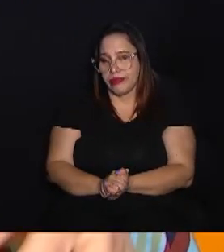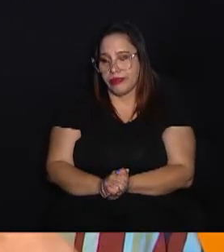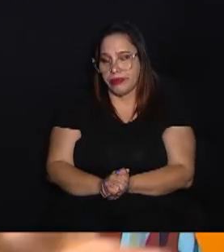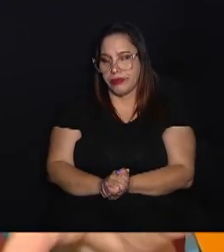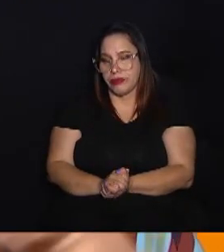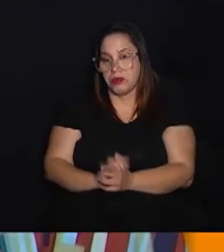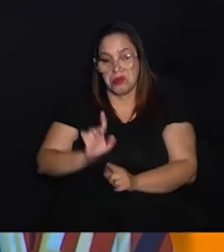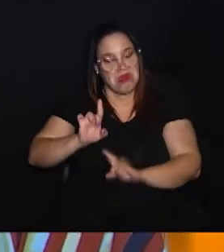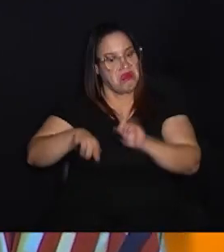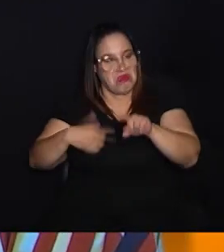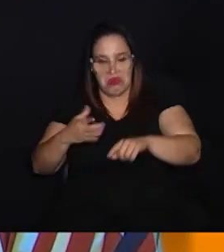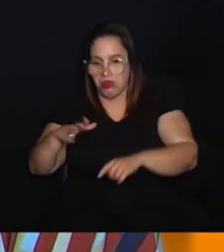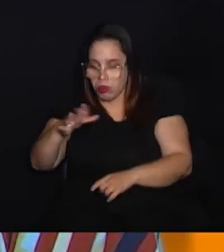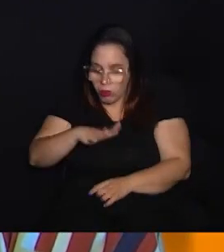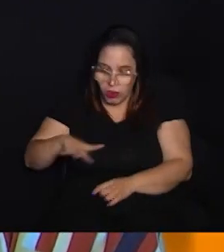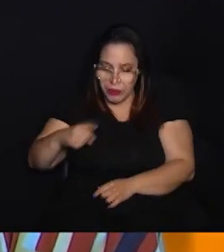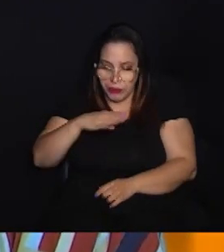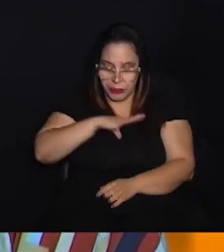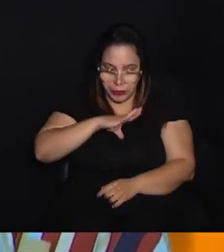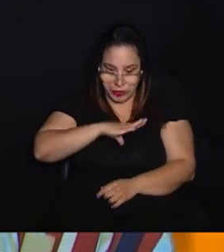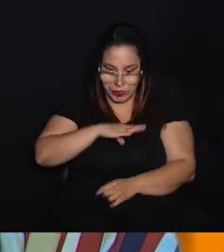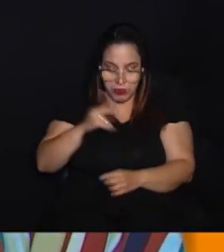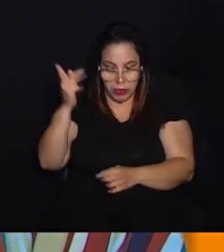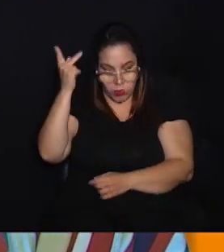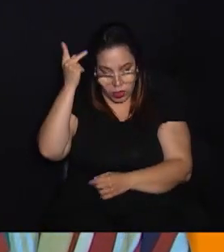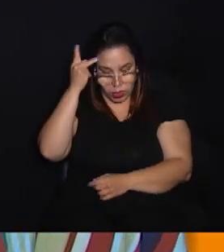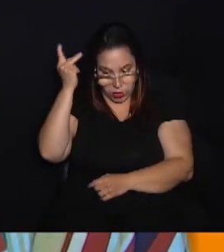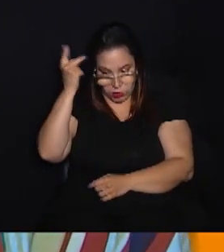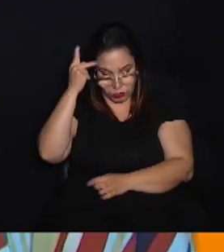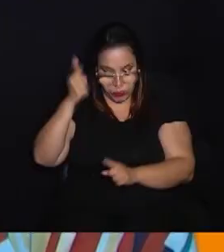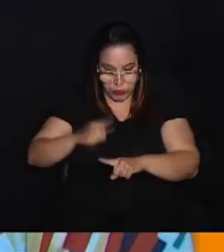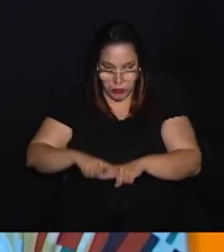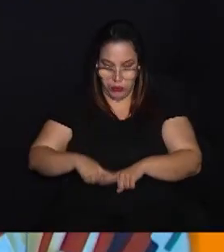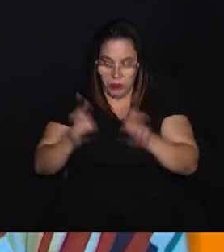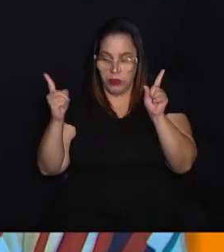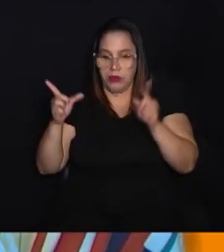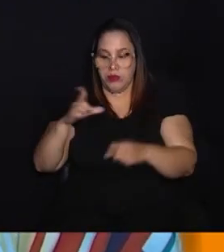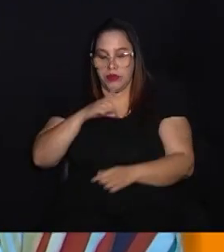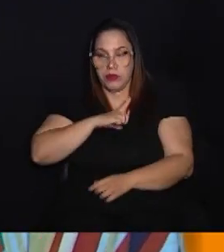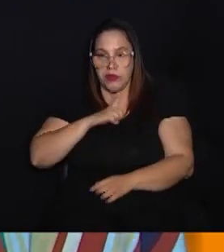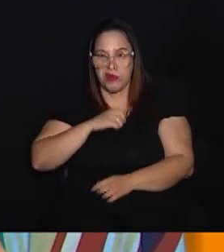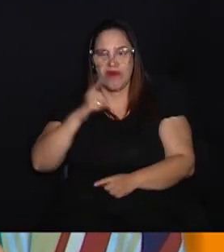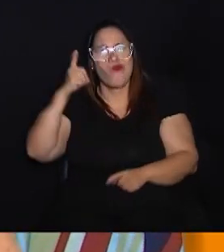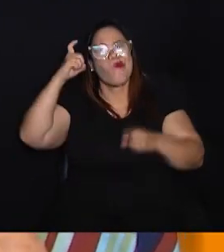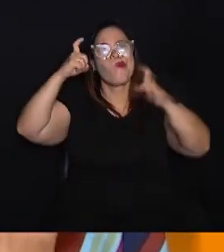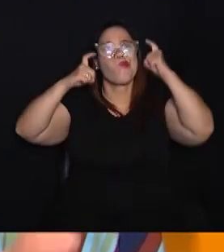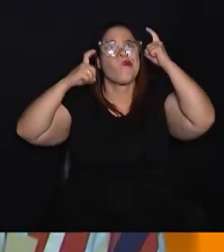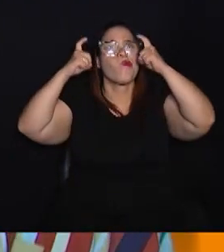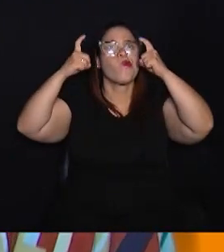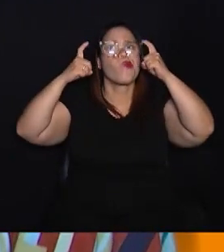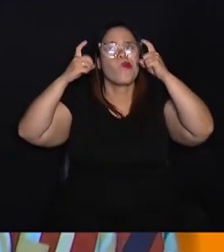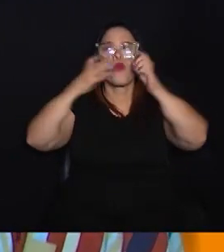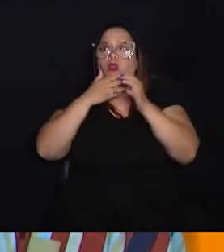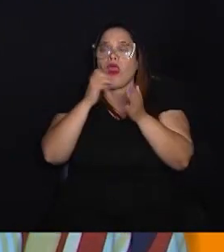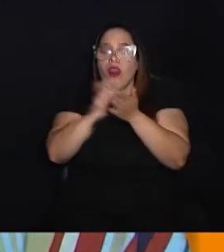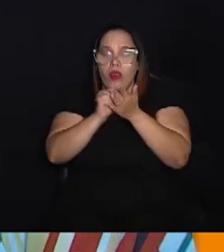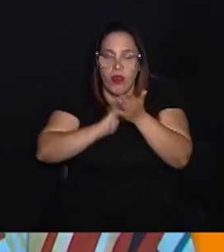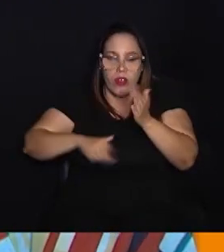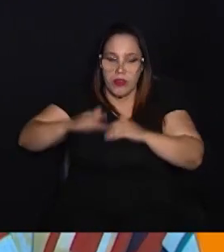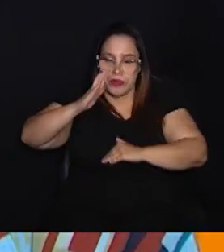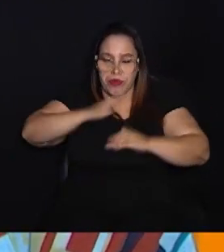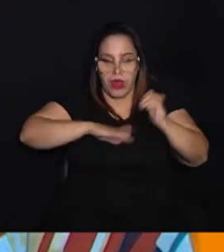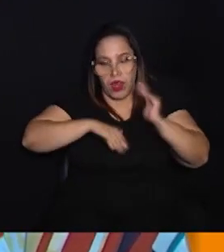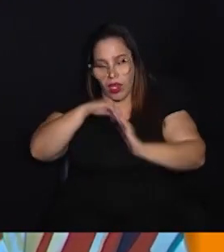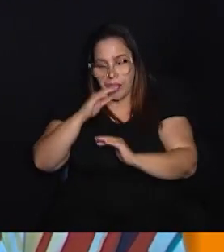e outras cidades aqui do interior paulista, mas também a gente tem a preocupação de desenvolver atividades